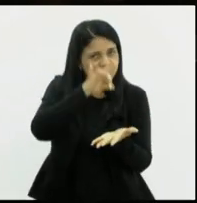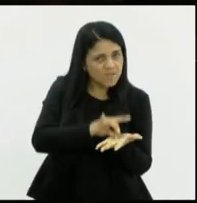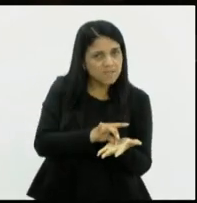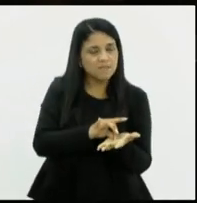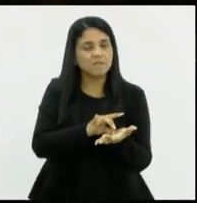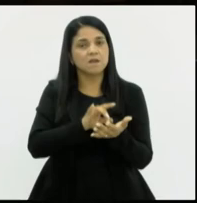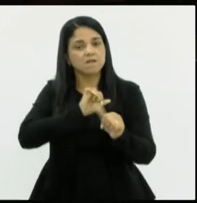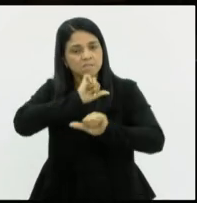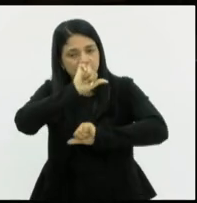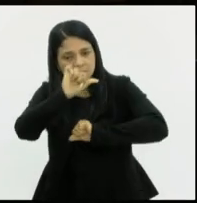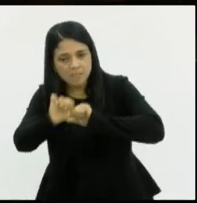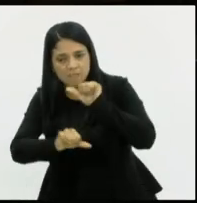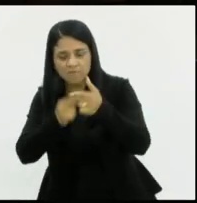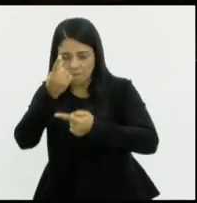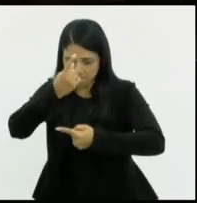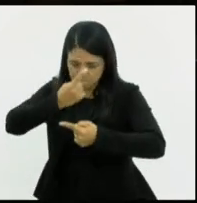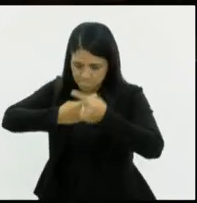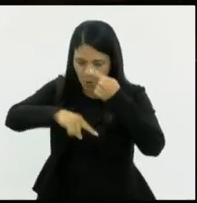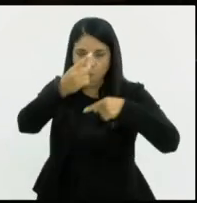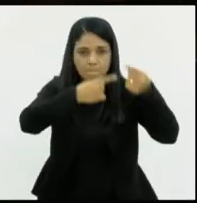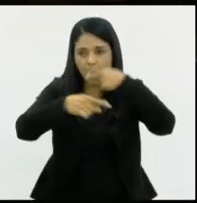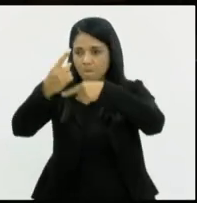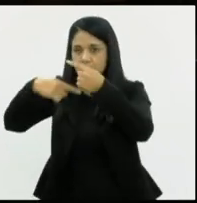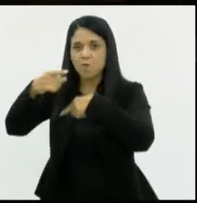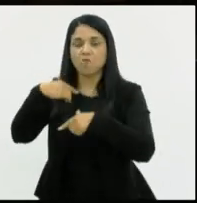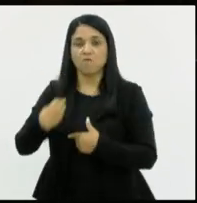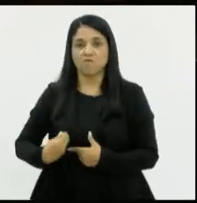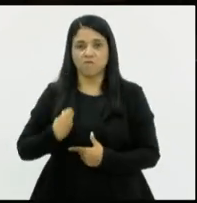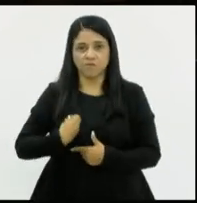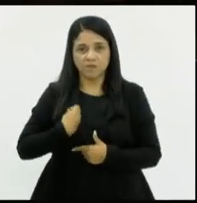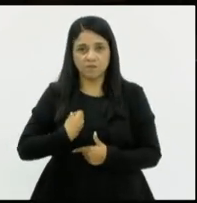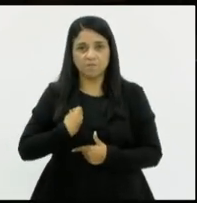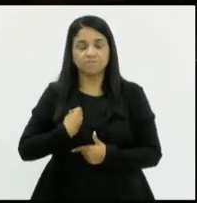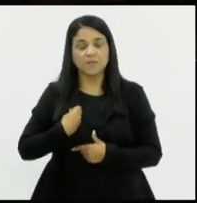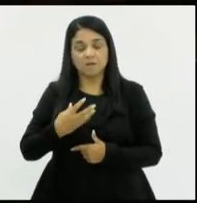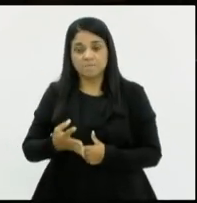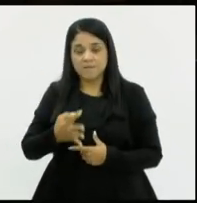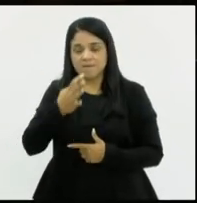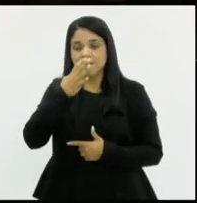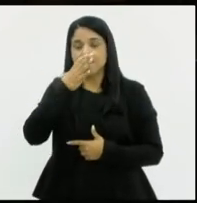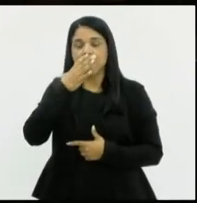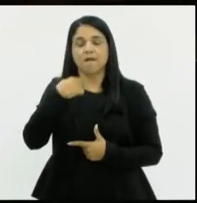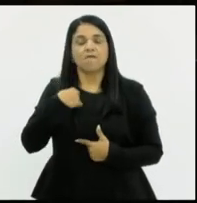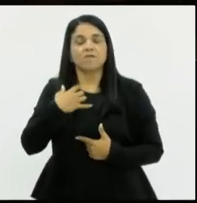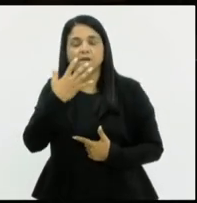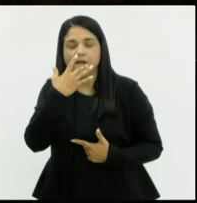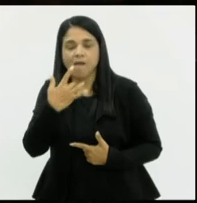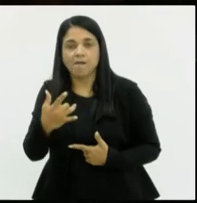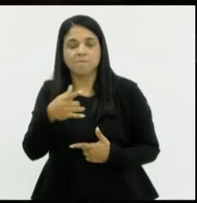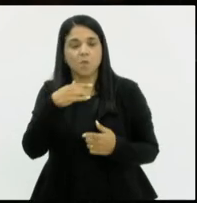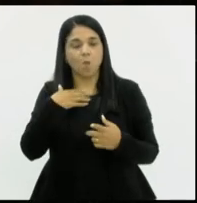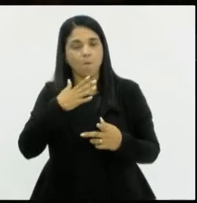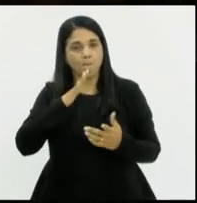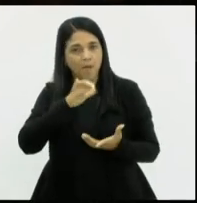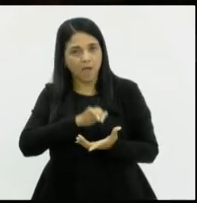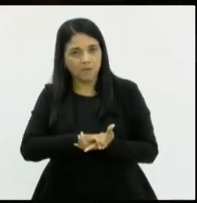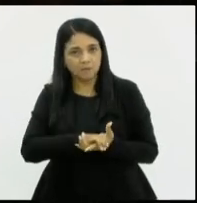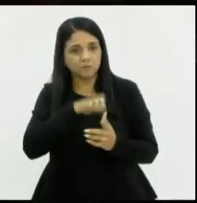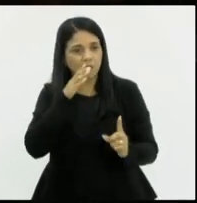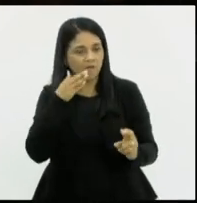que transforma a vida das pessoas, ela me encanta. E meu marido, sendo essa grande referência, quando ele